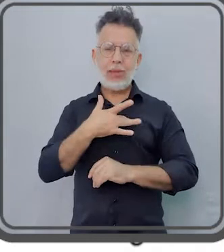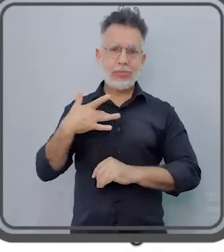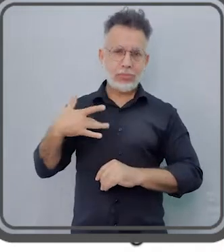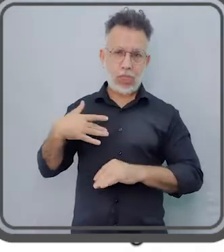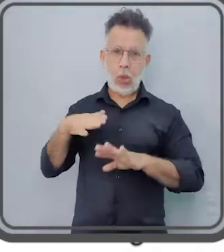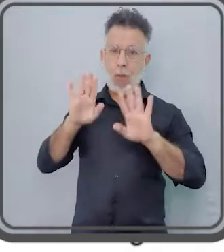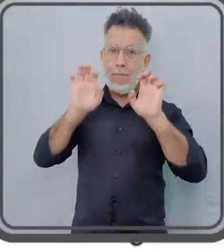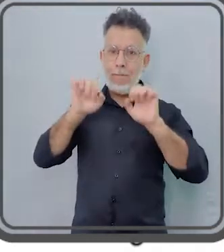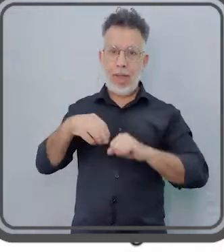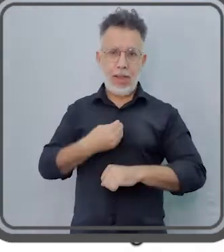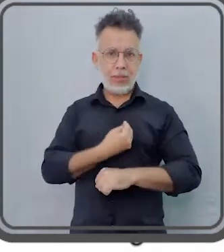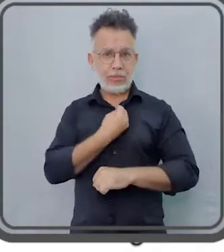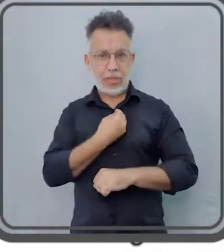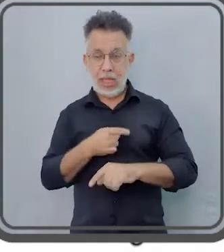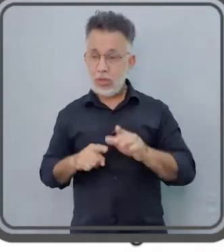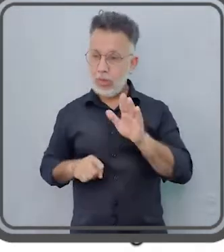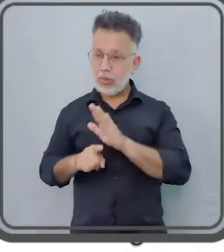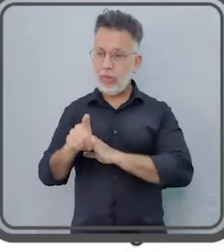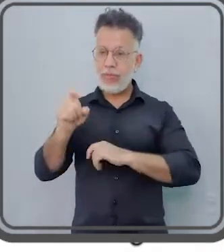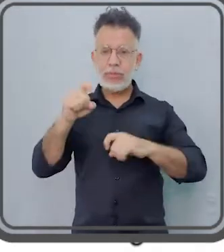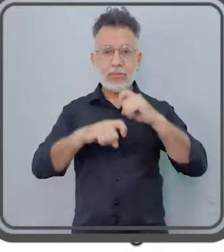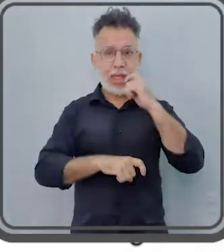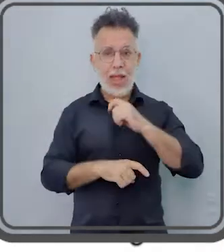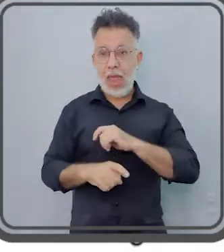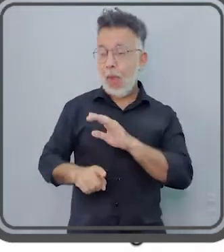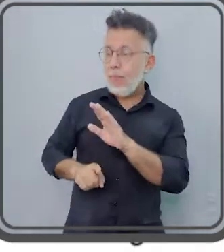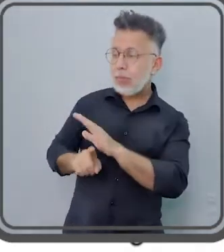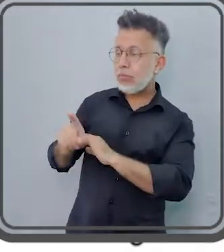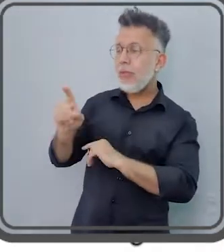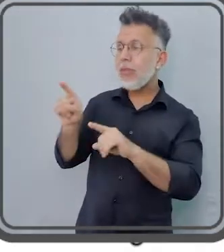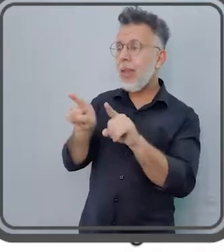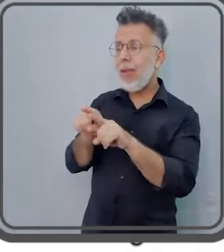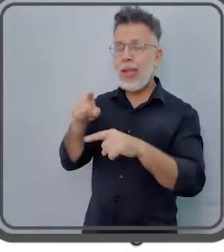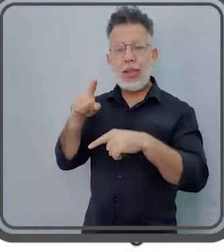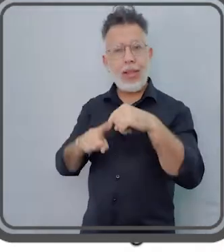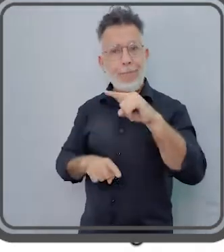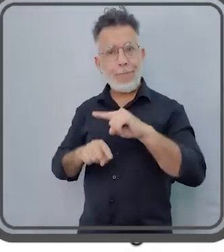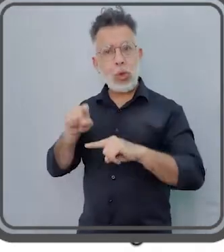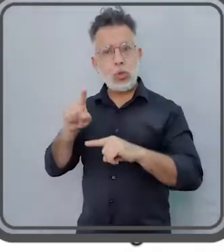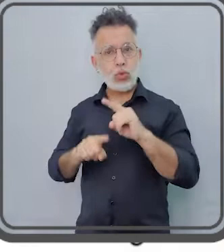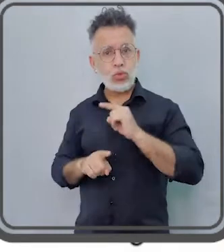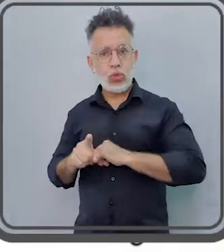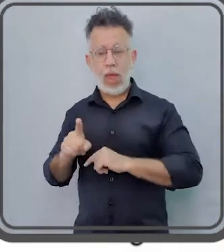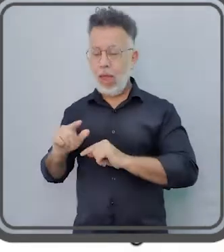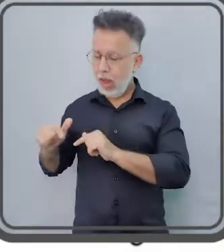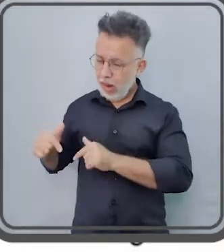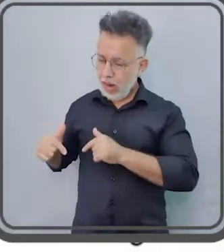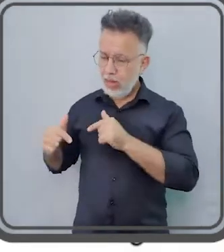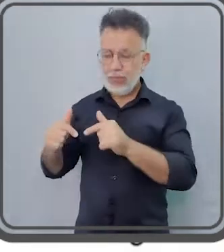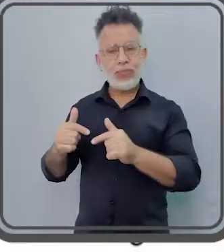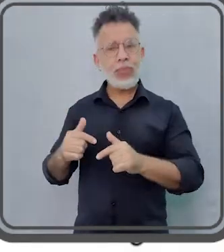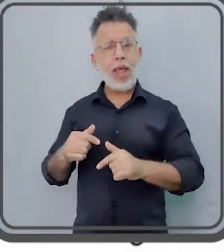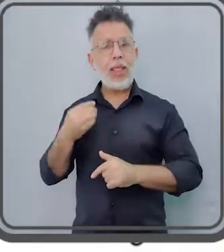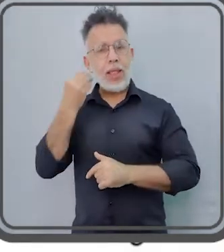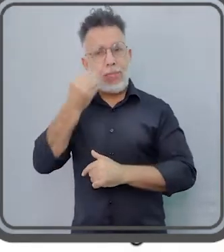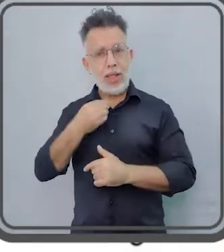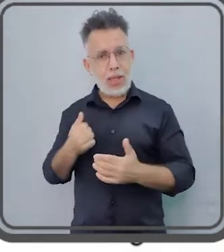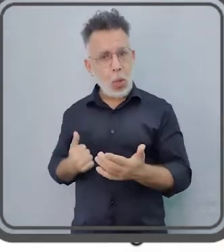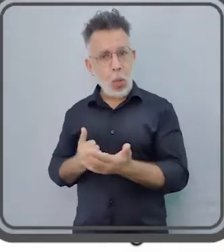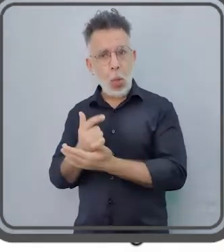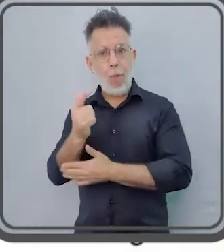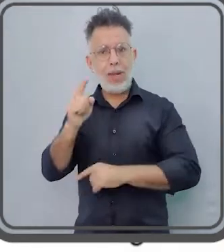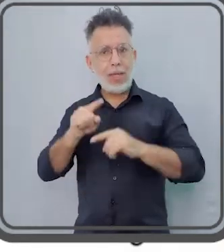bem-estar, da sexualidade, a gente perguntava muito sobre produtos. E o que a gente descobriu é que a jornada da experiência de compra desse tipo de